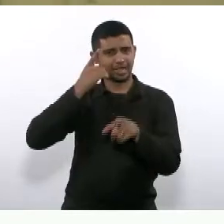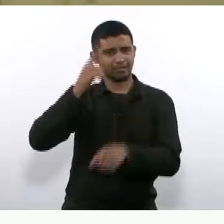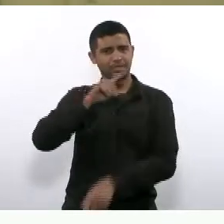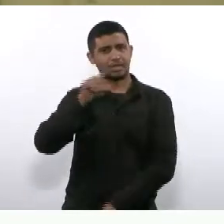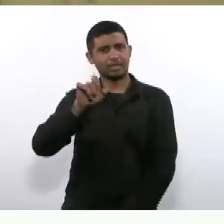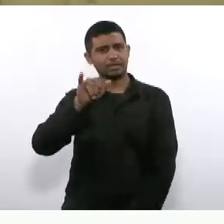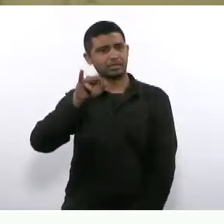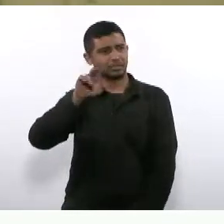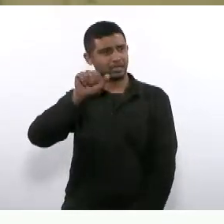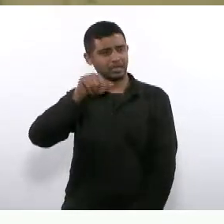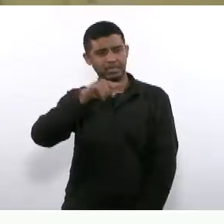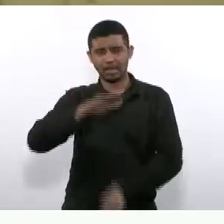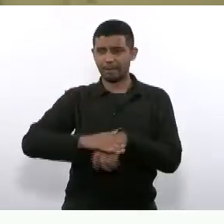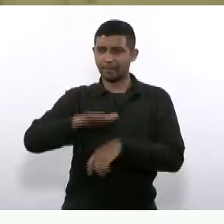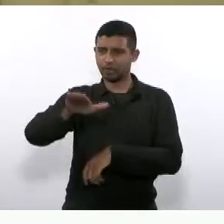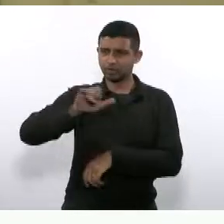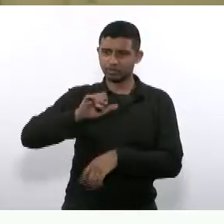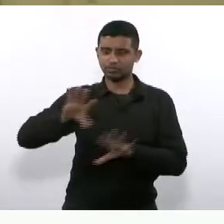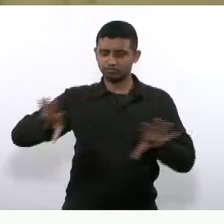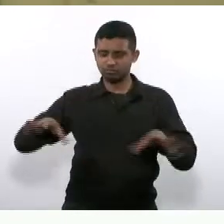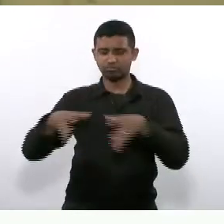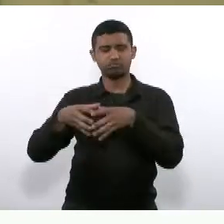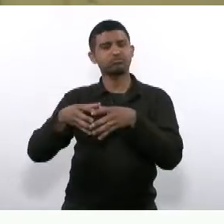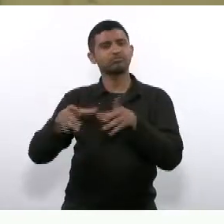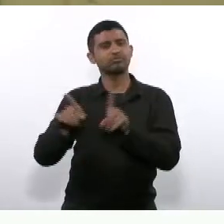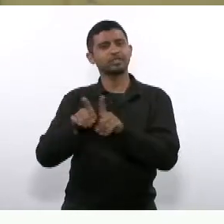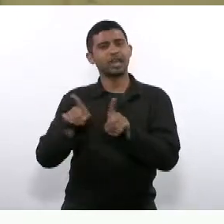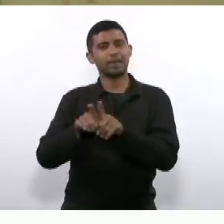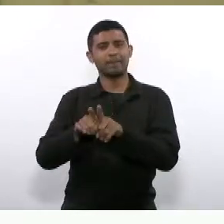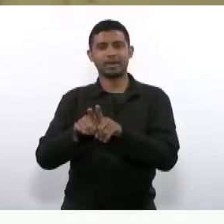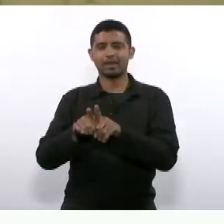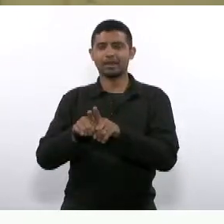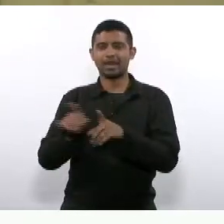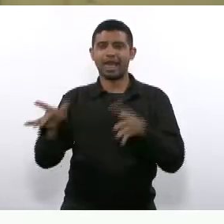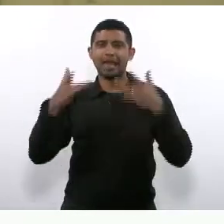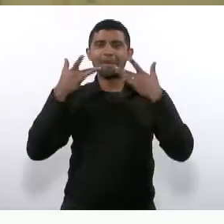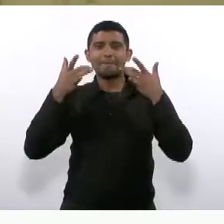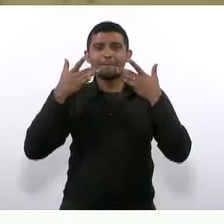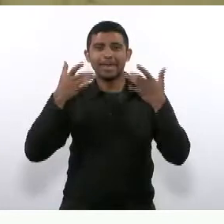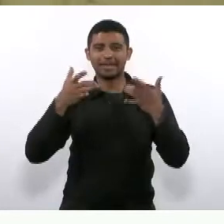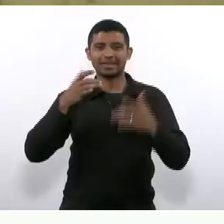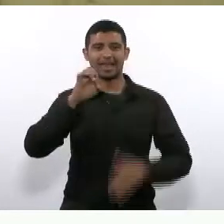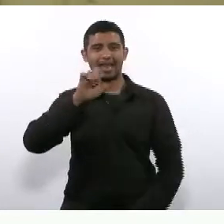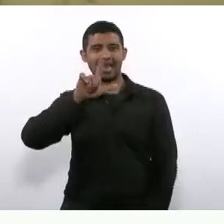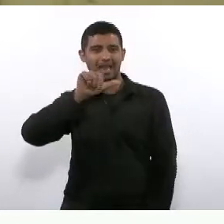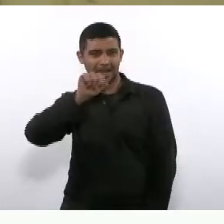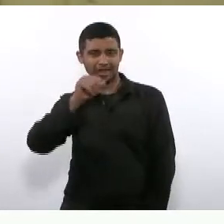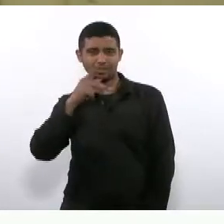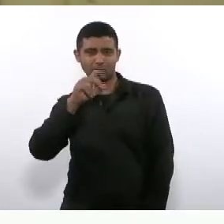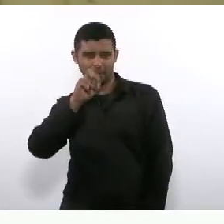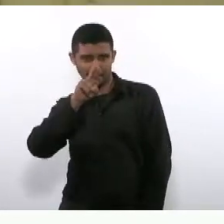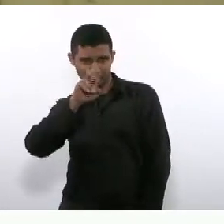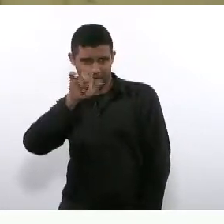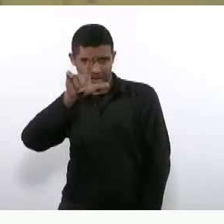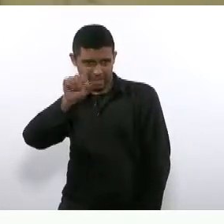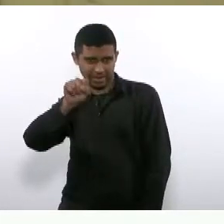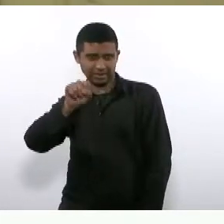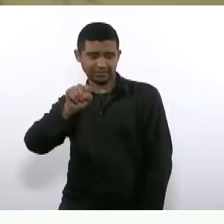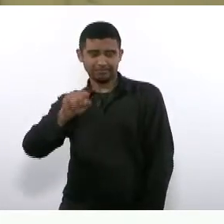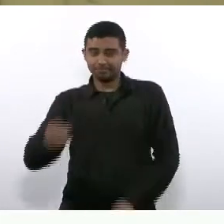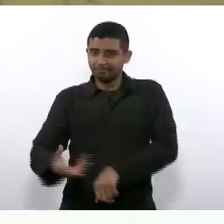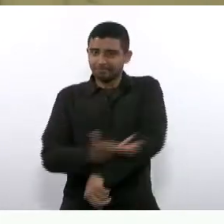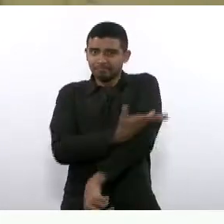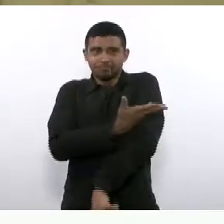Zeidan e as companheiras da Peça por Elas. Foi um momento emocionante que nós tivemos aqui na